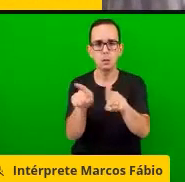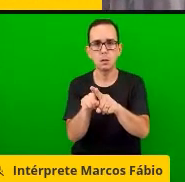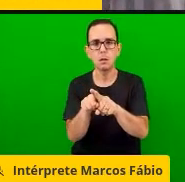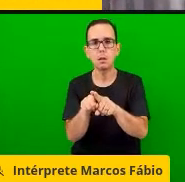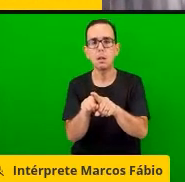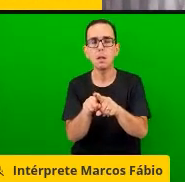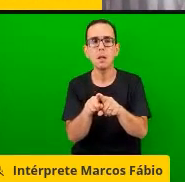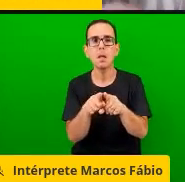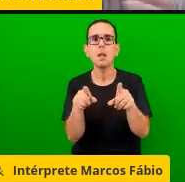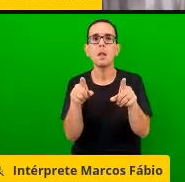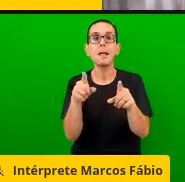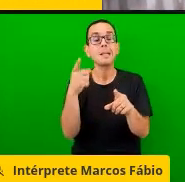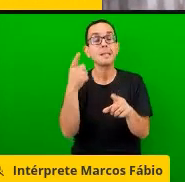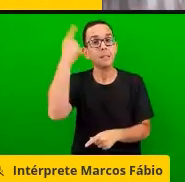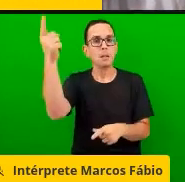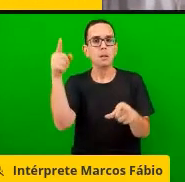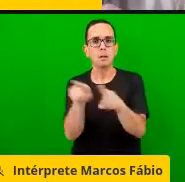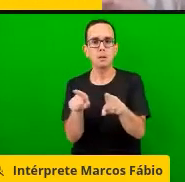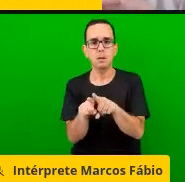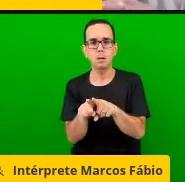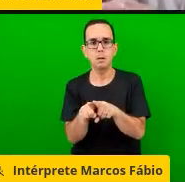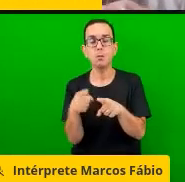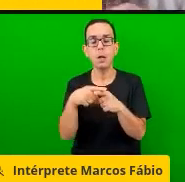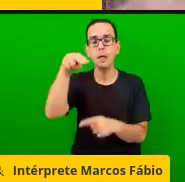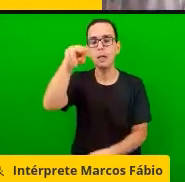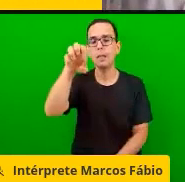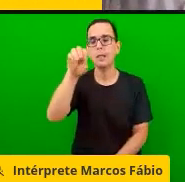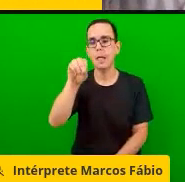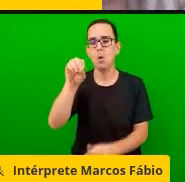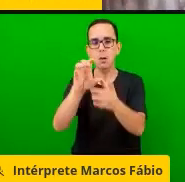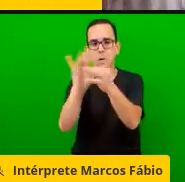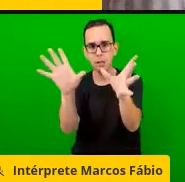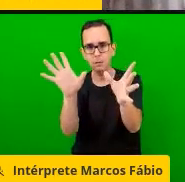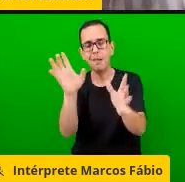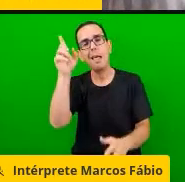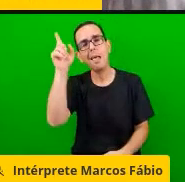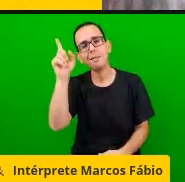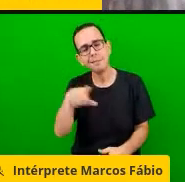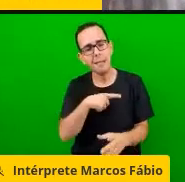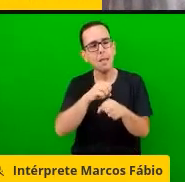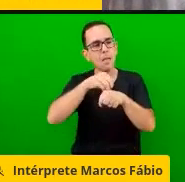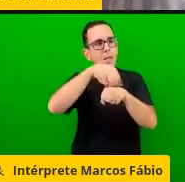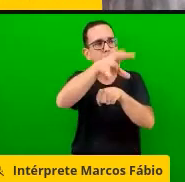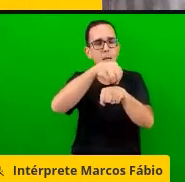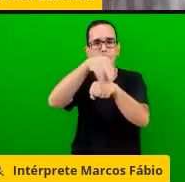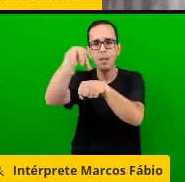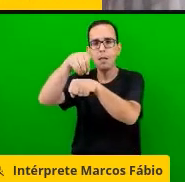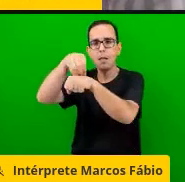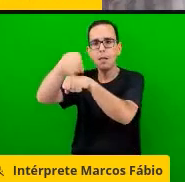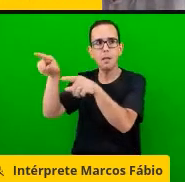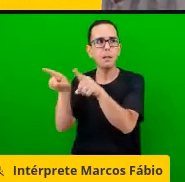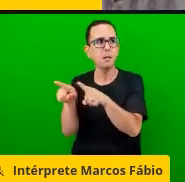econômico e ideológico, porque o neoliberalismo ele tem outras dimensões além daquela